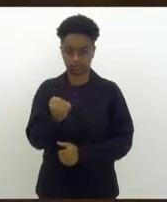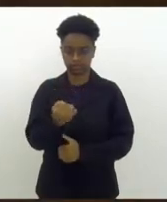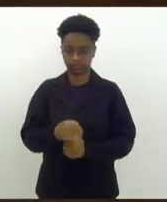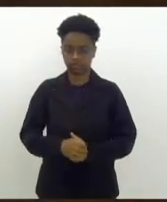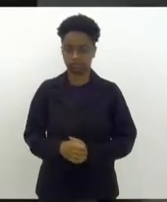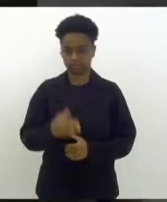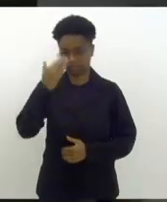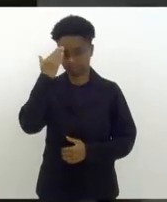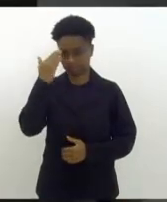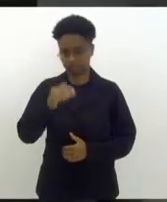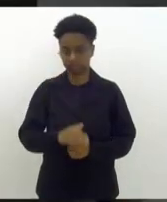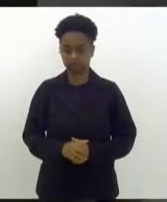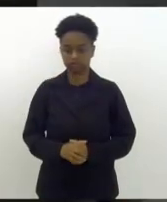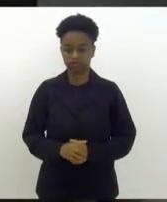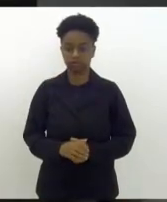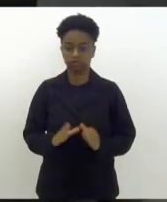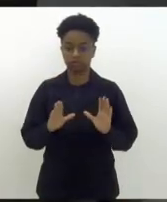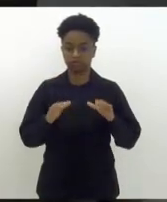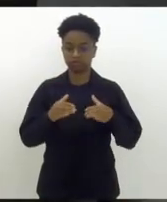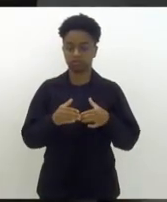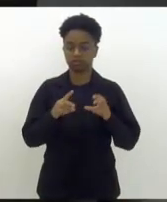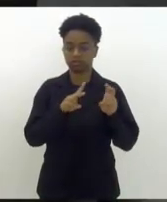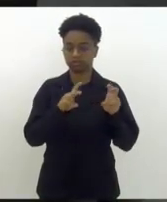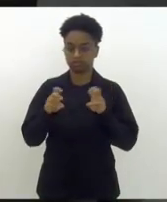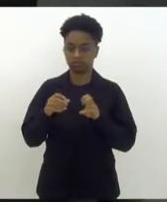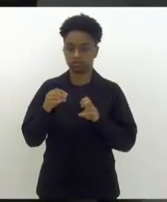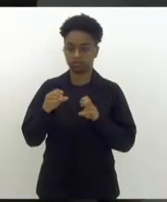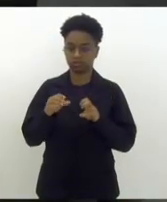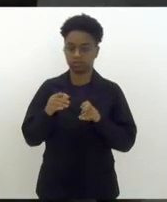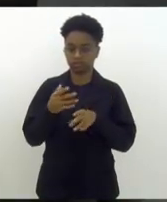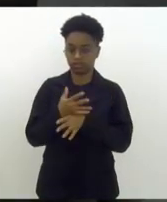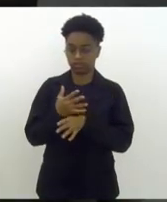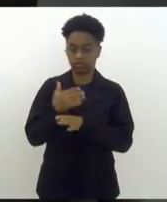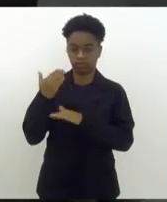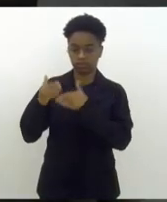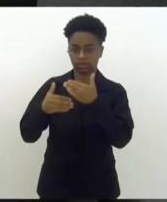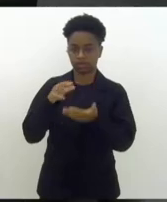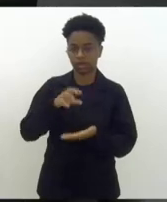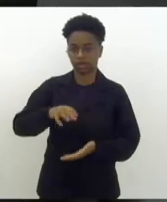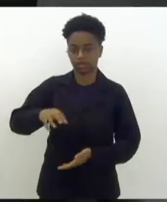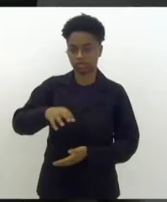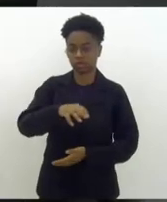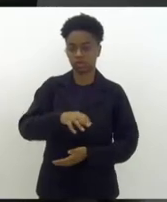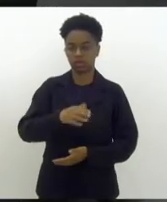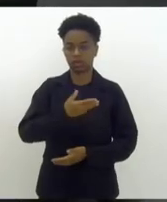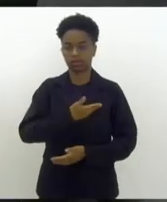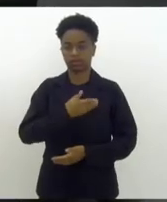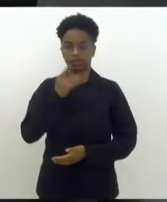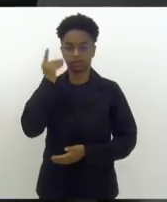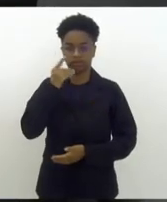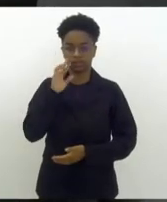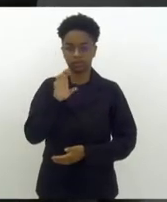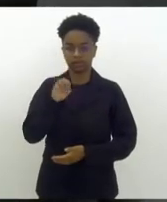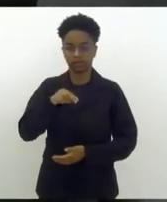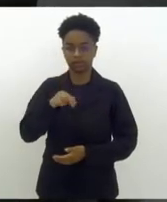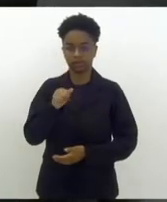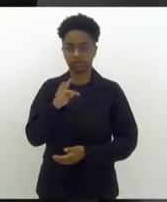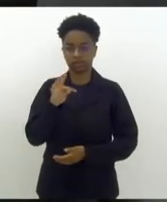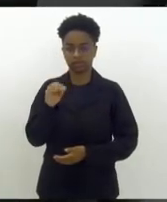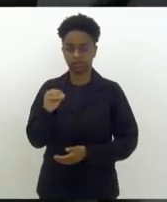obrigado pela comissão de assuntos municipais de desenvolvimento Regional querido amigo Deputado Renato